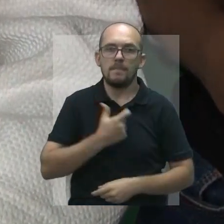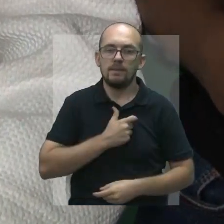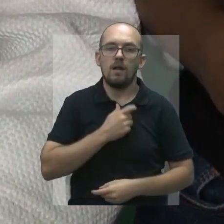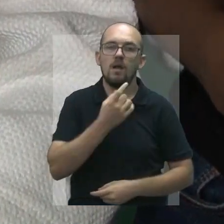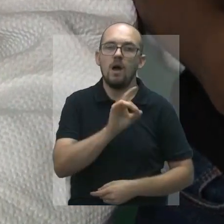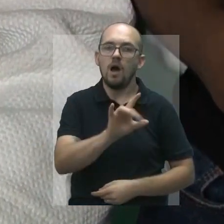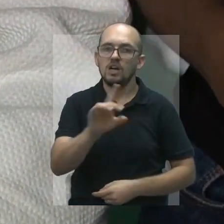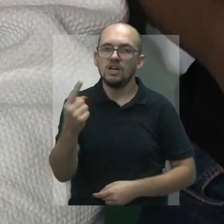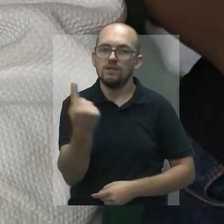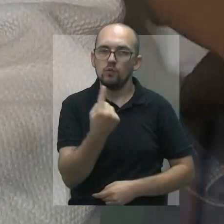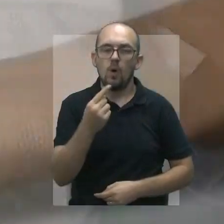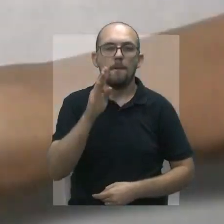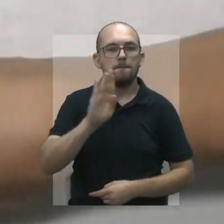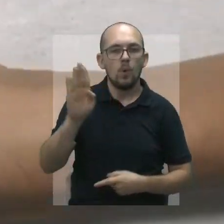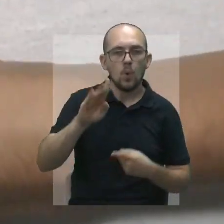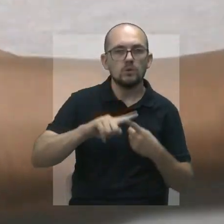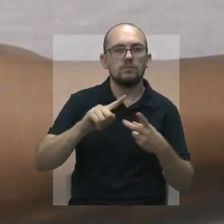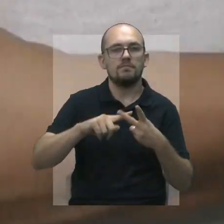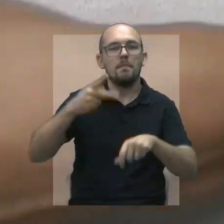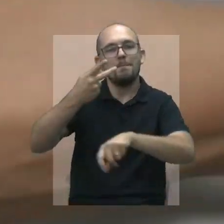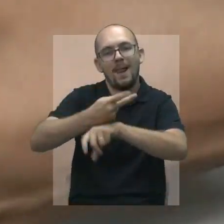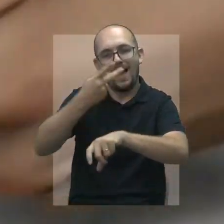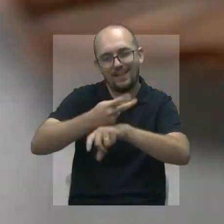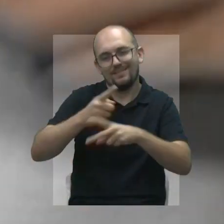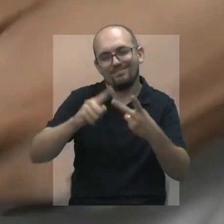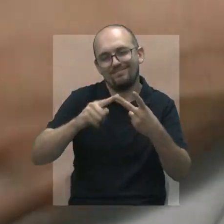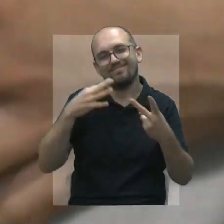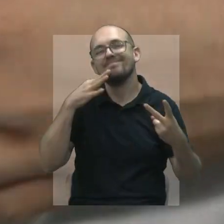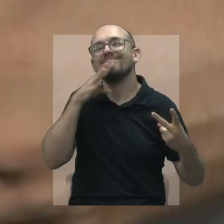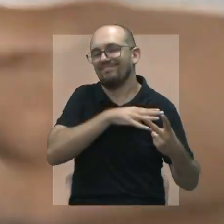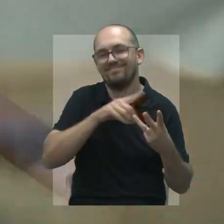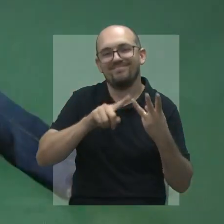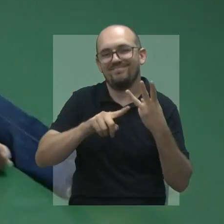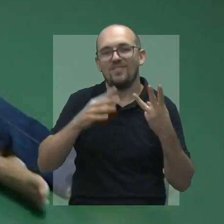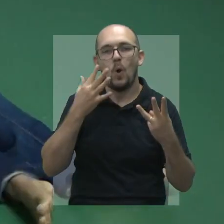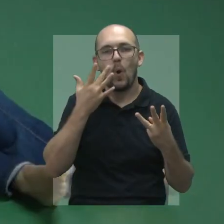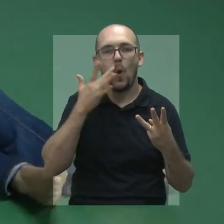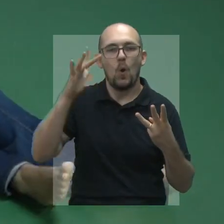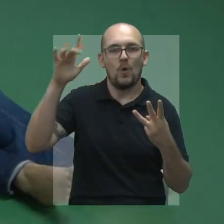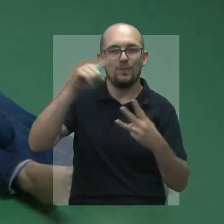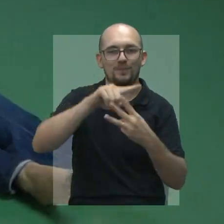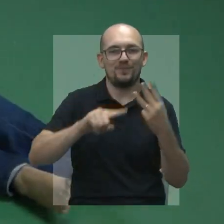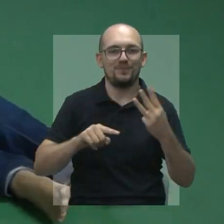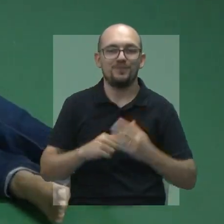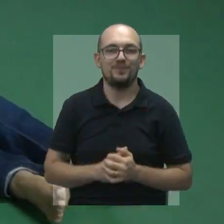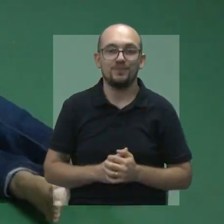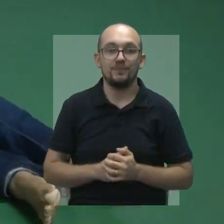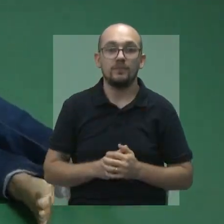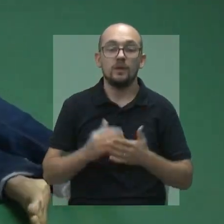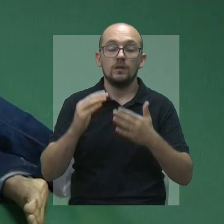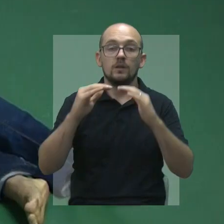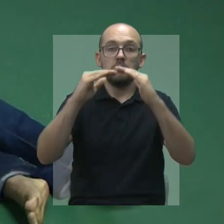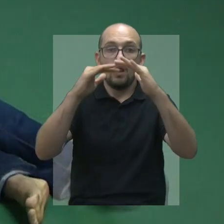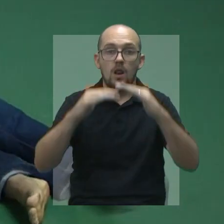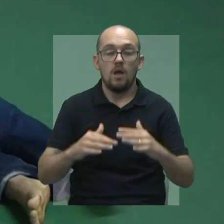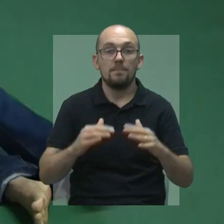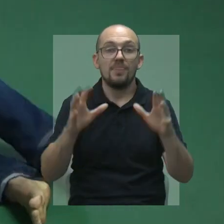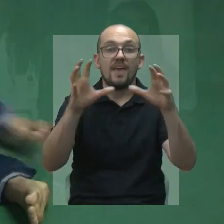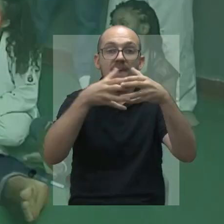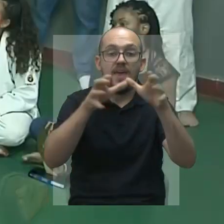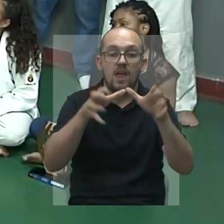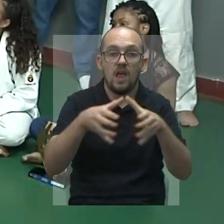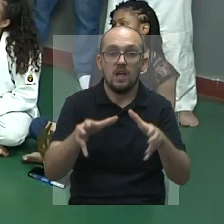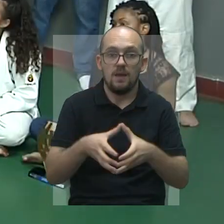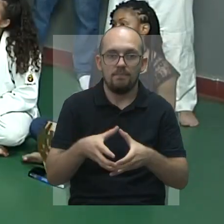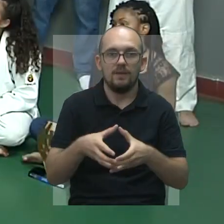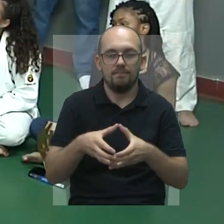de bronze, prata e, lógico, que não poderia faltar o ouro, né? Na classificação por equipes, os lutadores que defenderam a